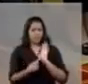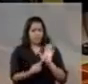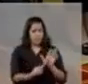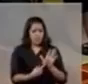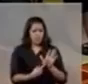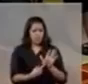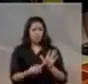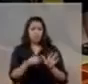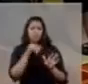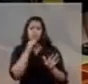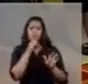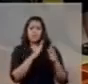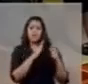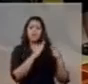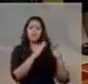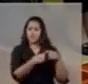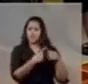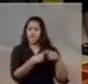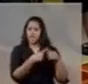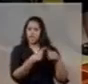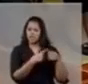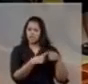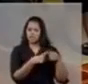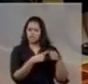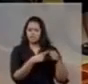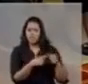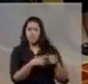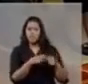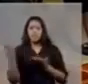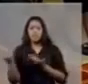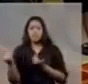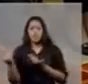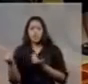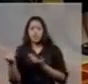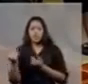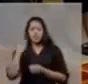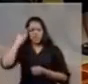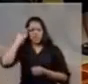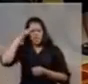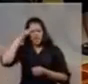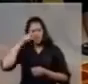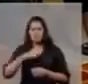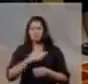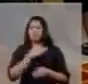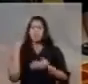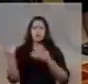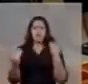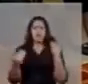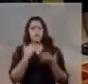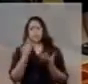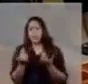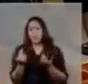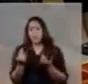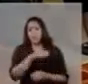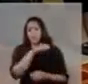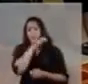nas periferias das cidades, jovens negros são chacinados como